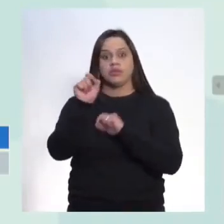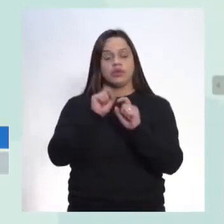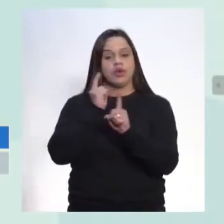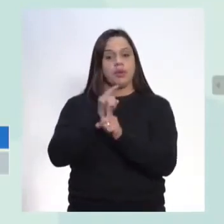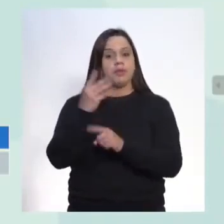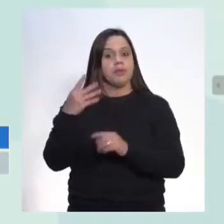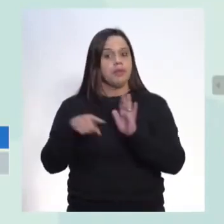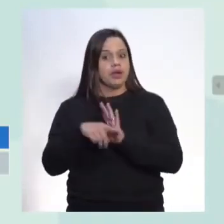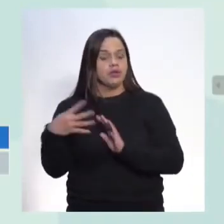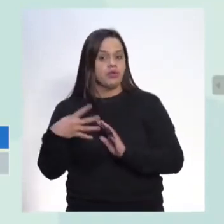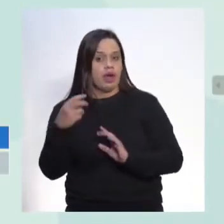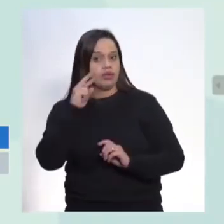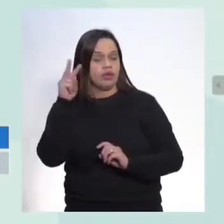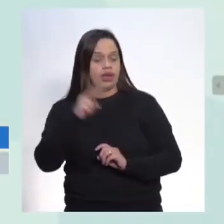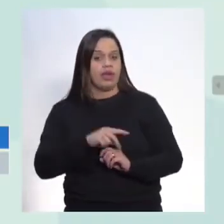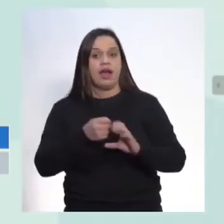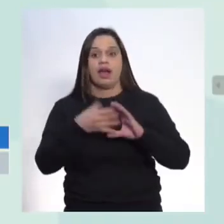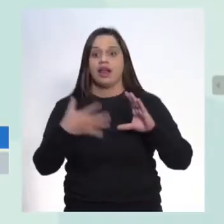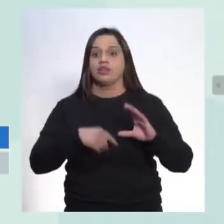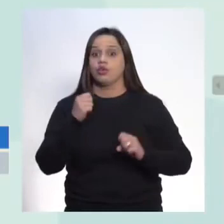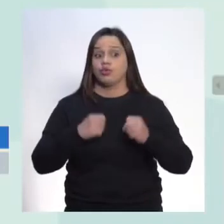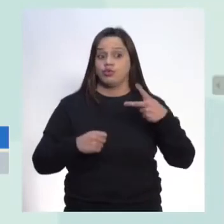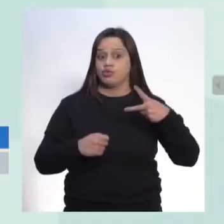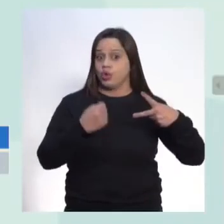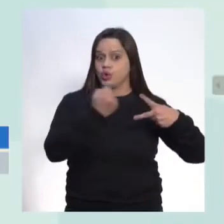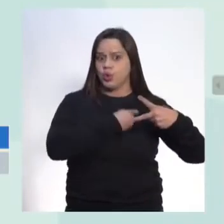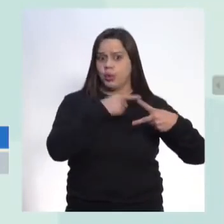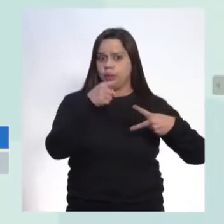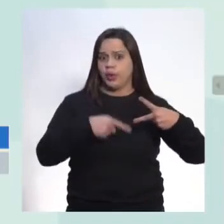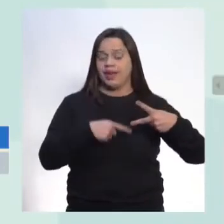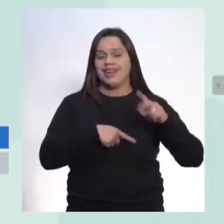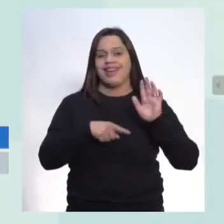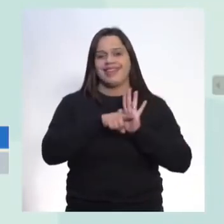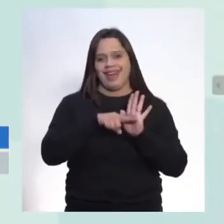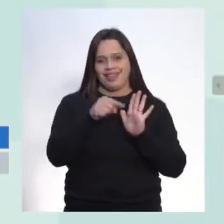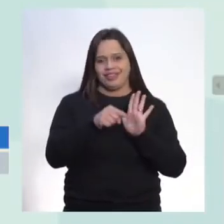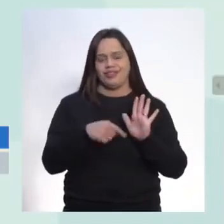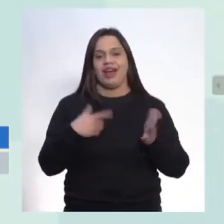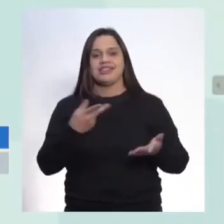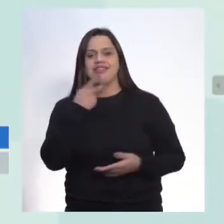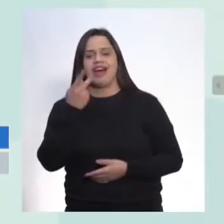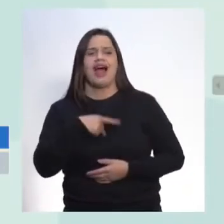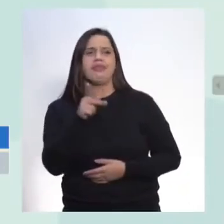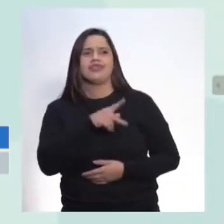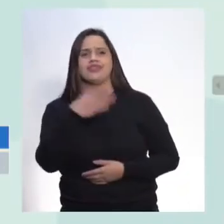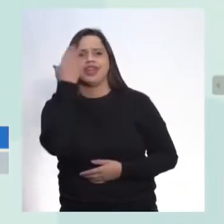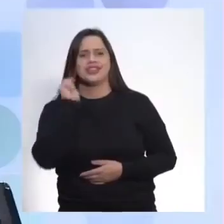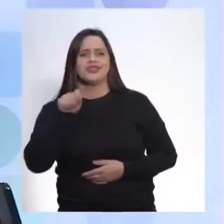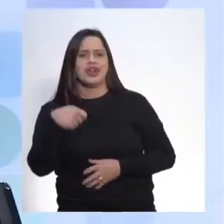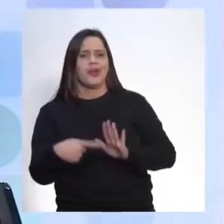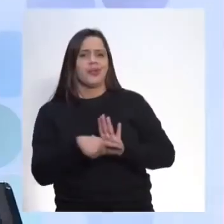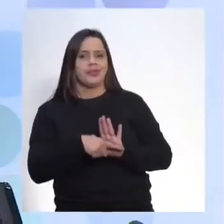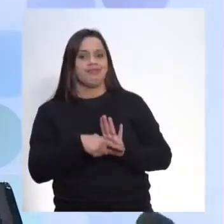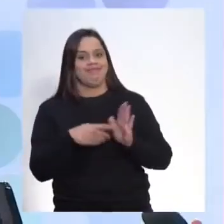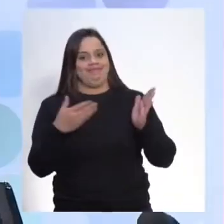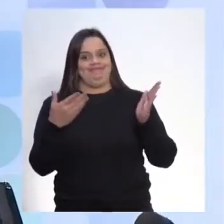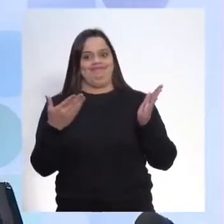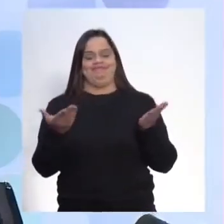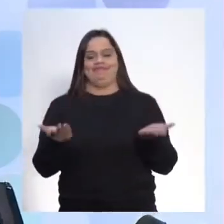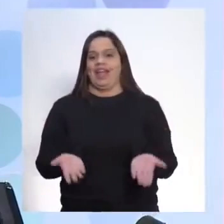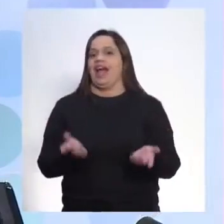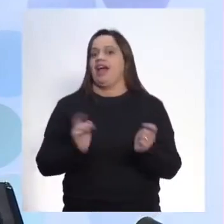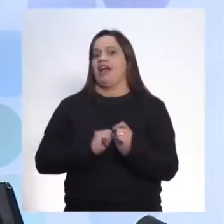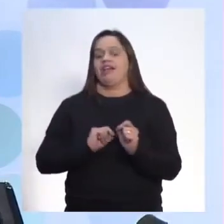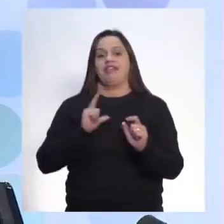dos dois valores serem negativos. Ah, professor, esqueci o sinal. Tá, esqueceu o sinal. Meu, não tem como. Vai parar em